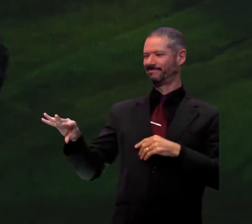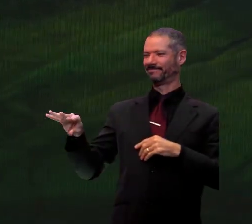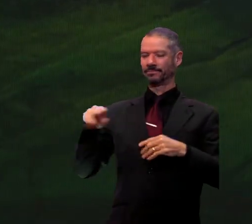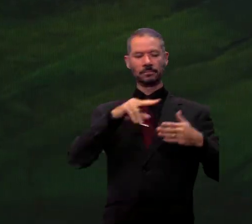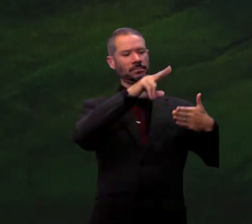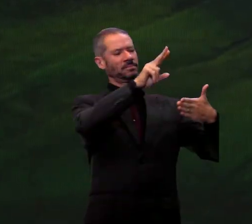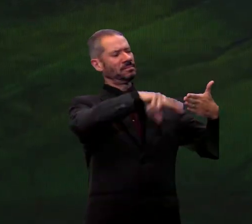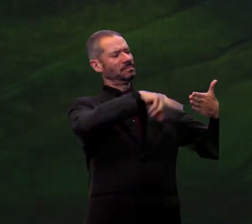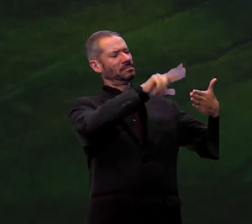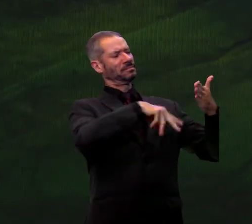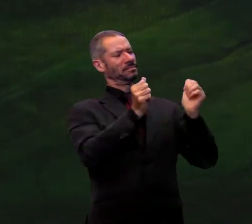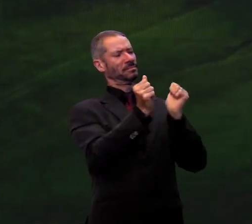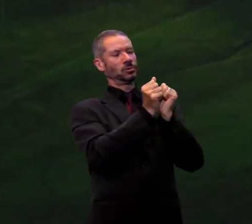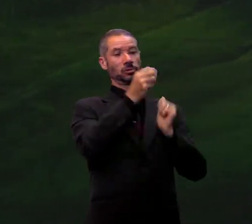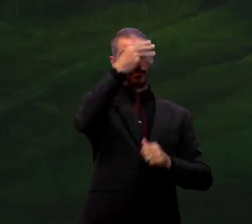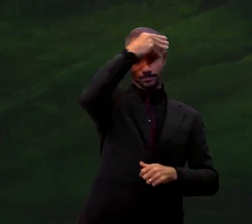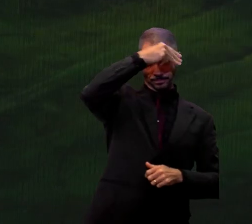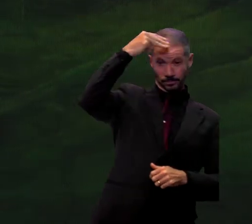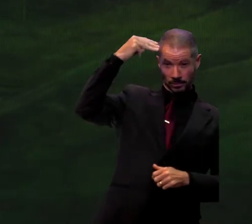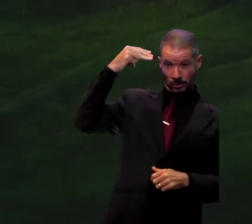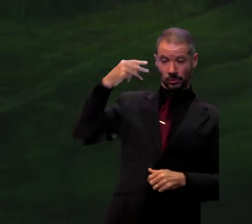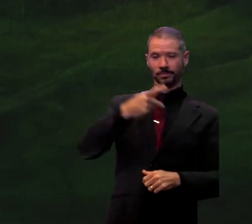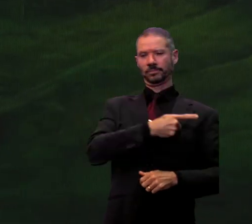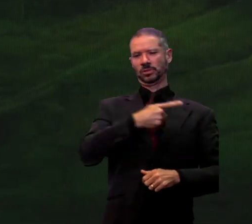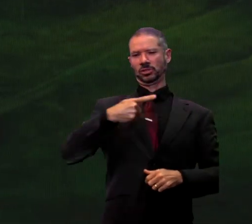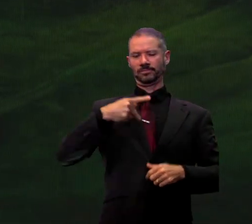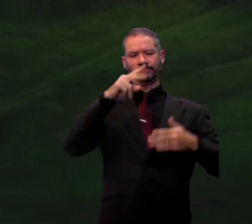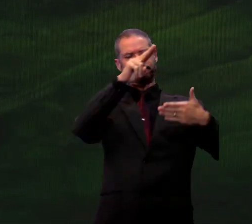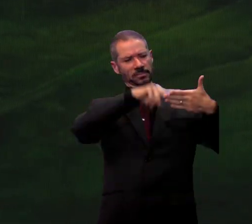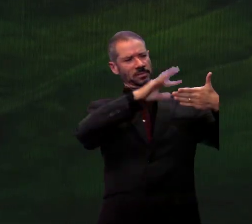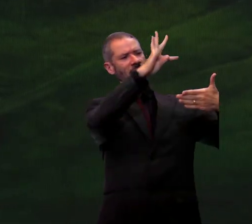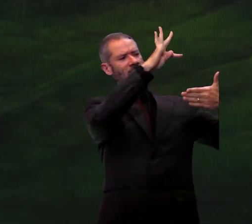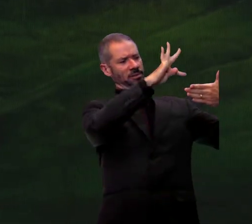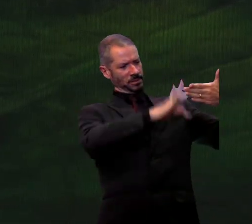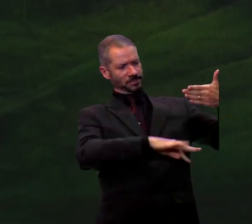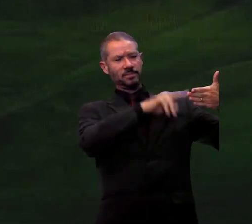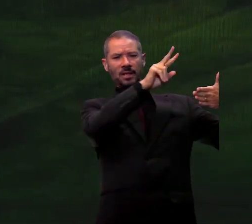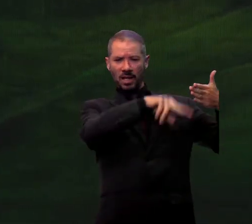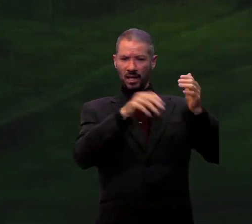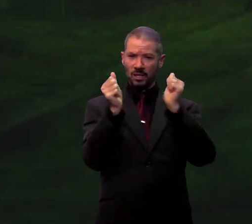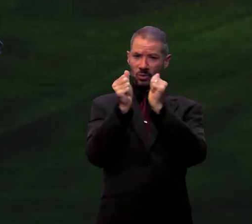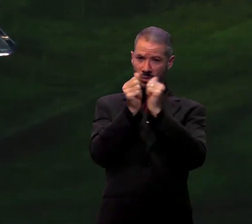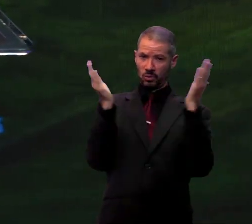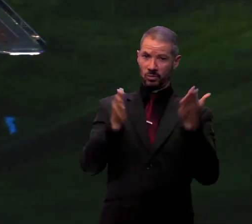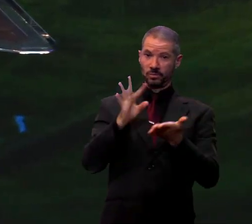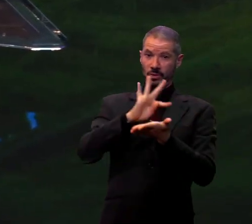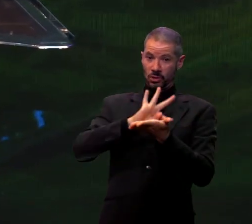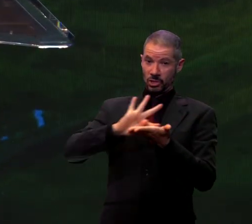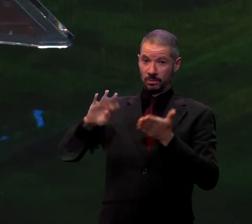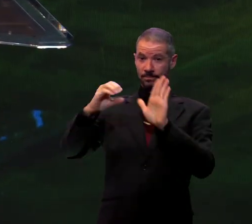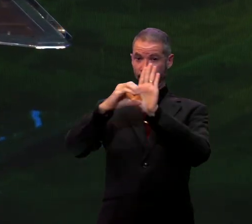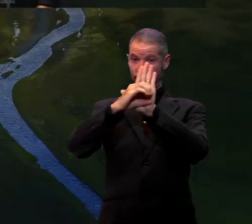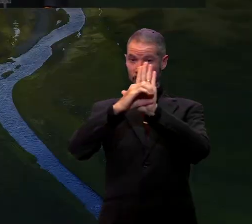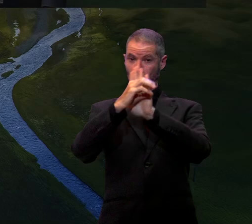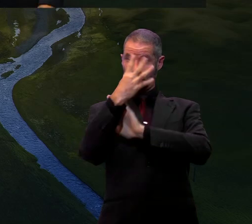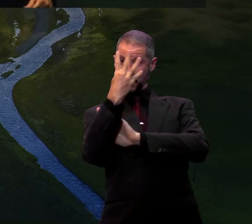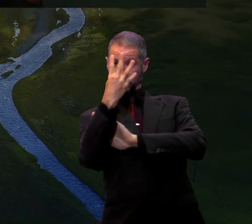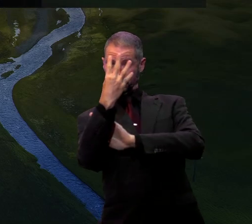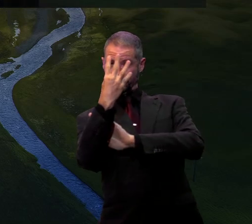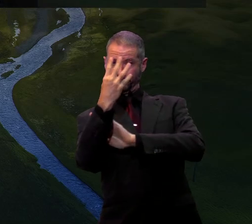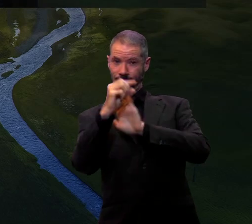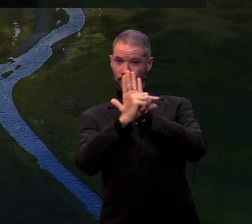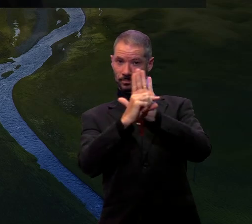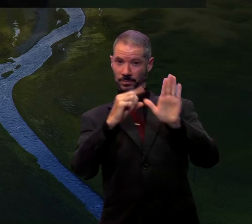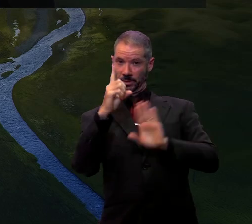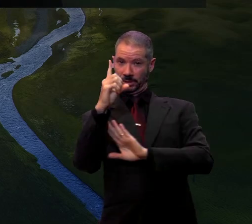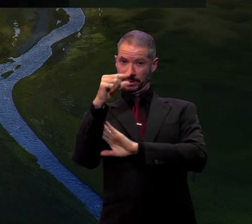lemos junto com o pastor Michel um texto da Bíblia, que eu quero ler junto com você também hoje. Tiago 4, versículo 17. Eu